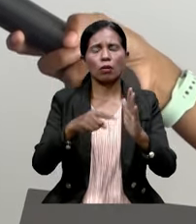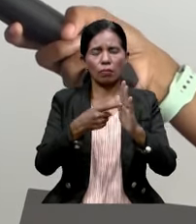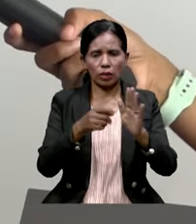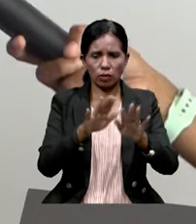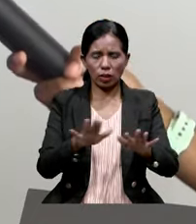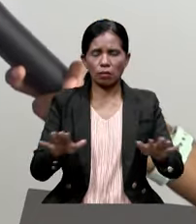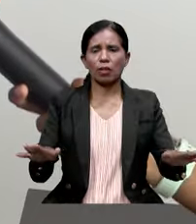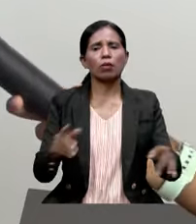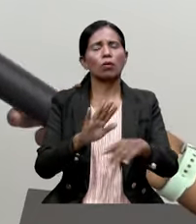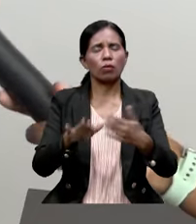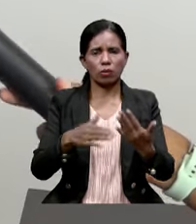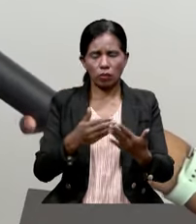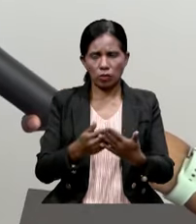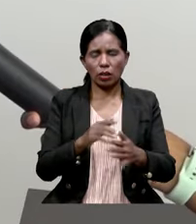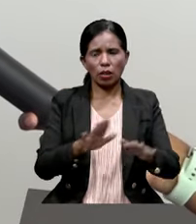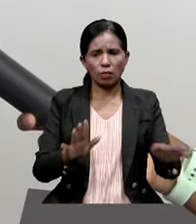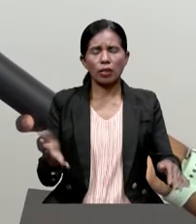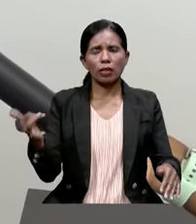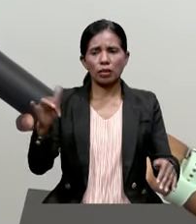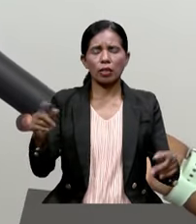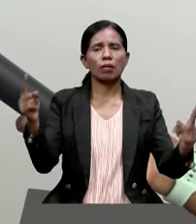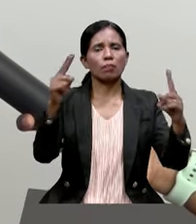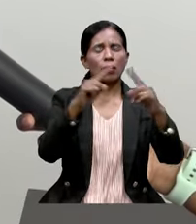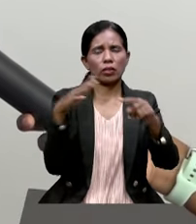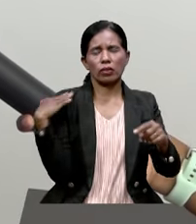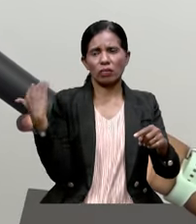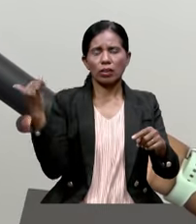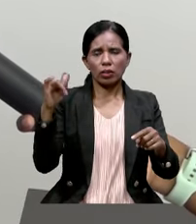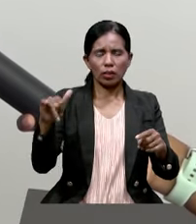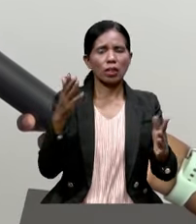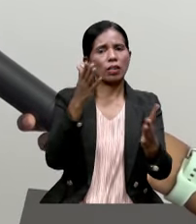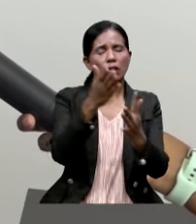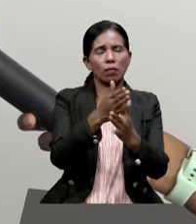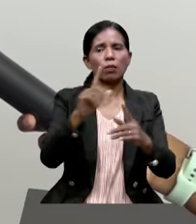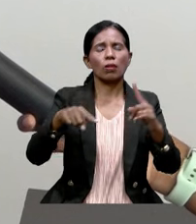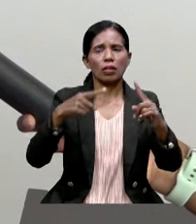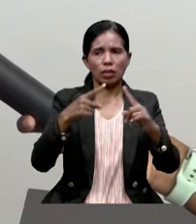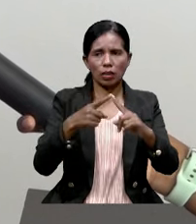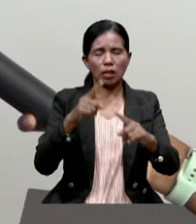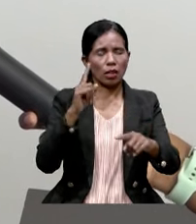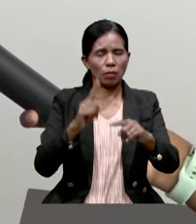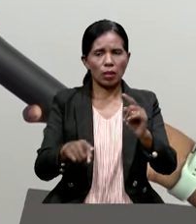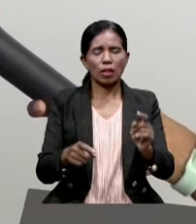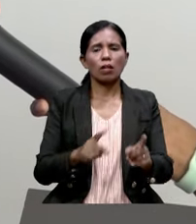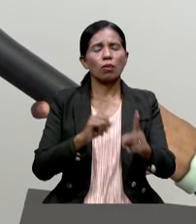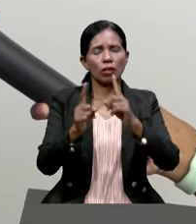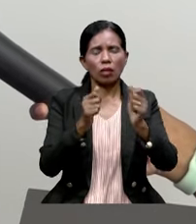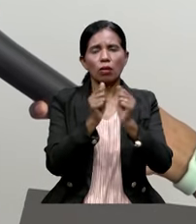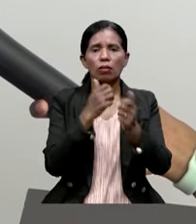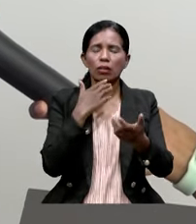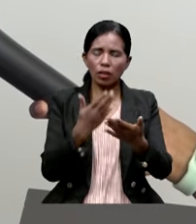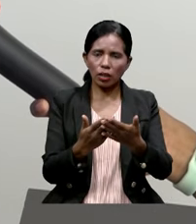renebe. O se labare que seira mais jovem, seira tama. E o anjiro, o atinacente, label resolve o ano e cosmeita loriba